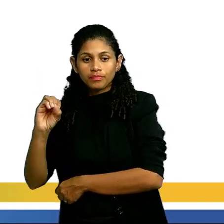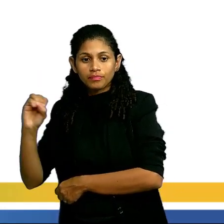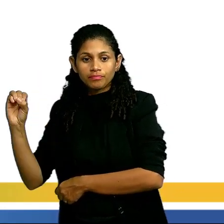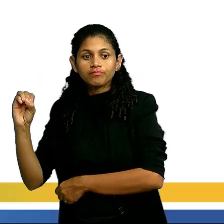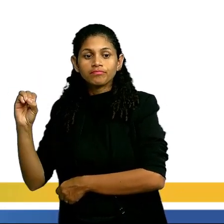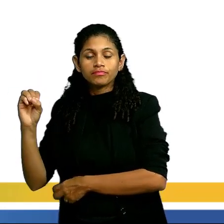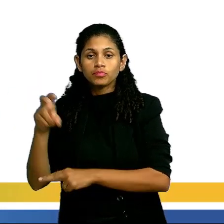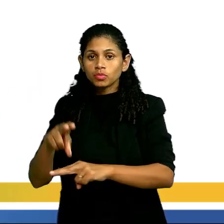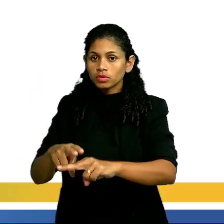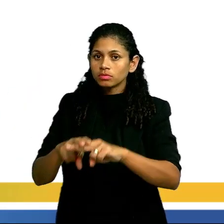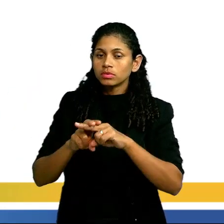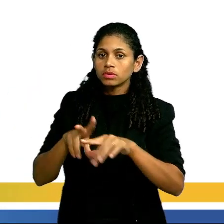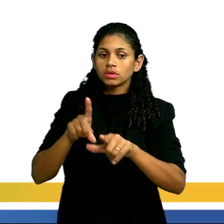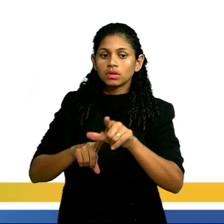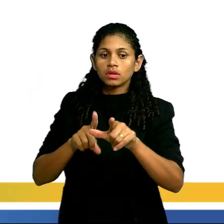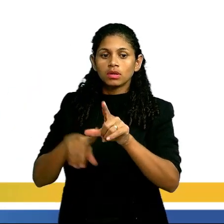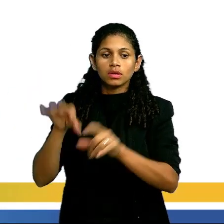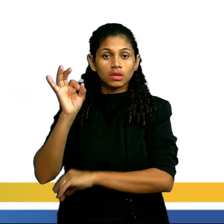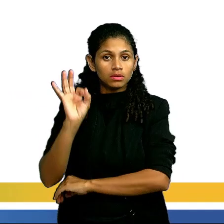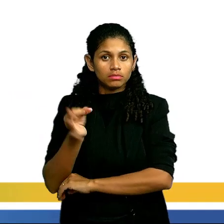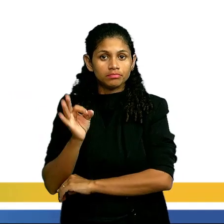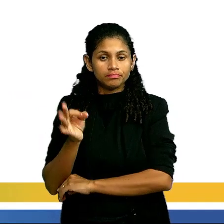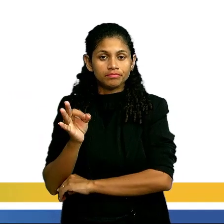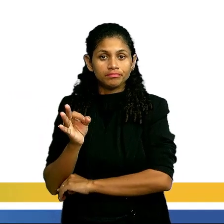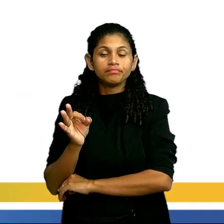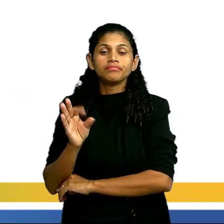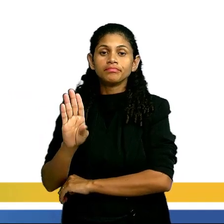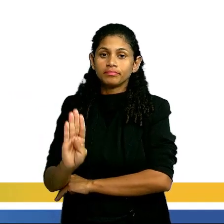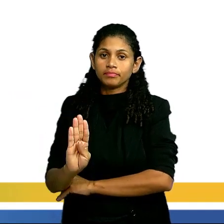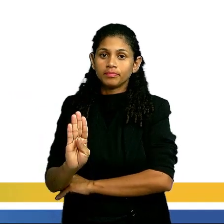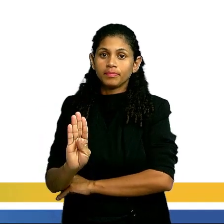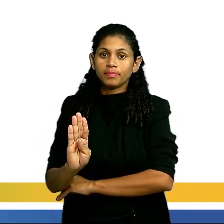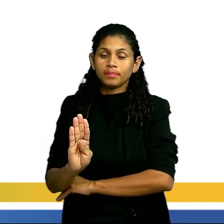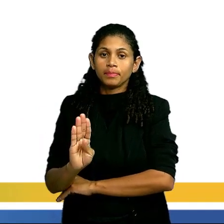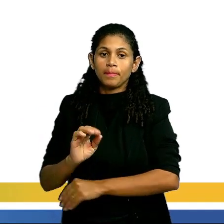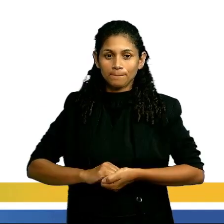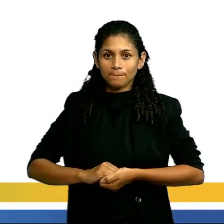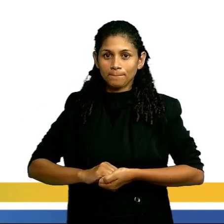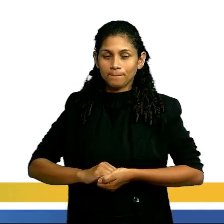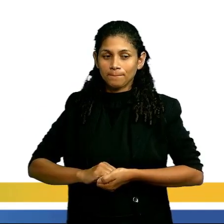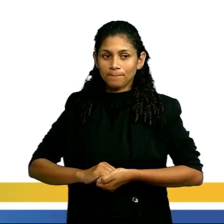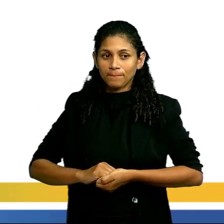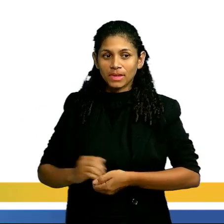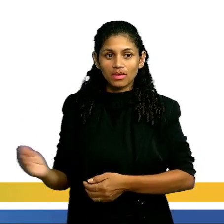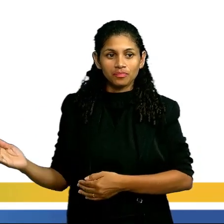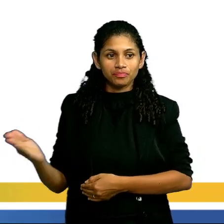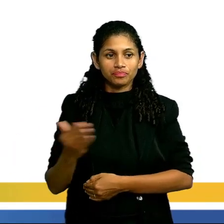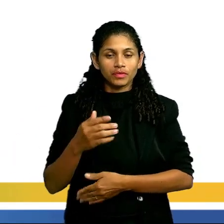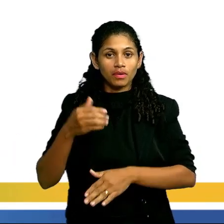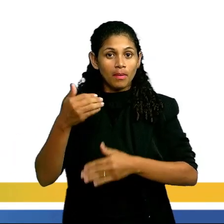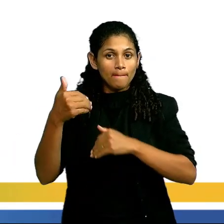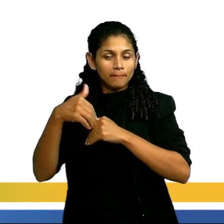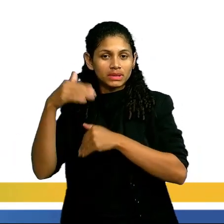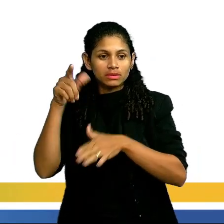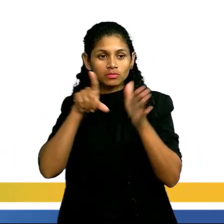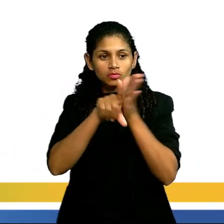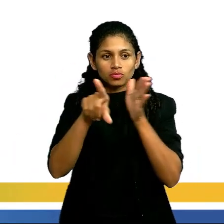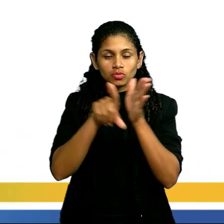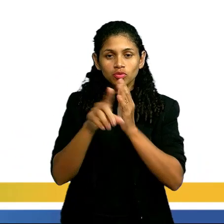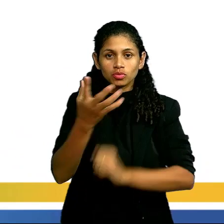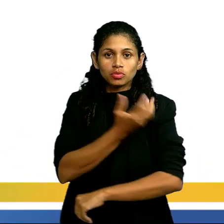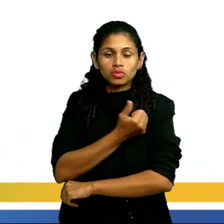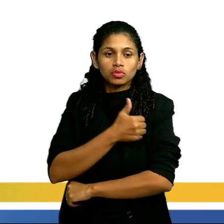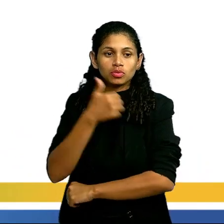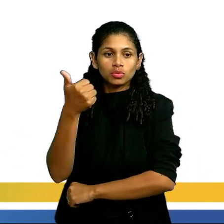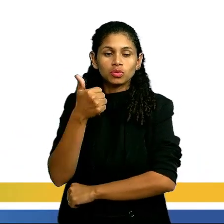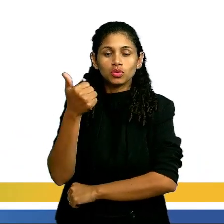Portanto, aí, a nossa alternativa correta é a letra B. Vamos aí a mais uma questão. Questão de número